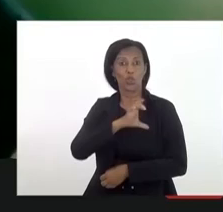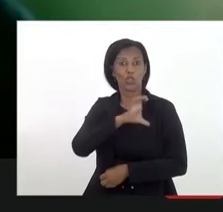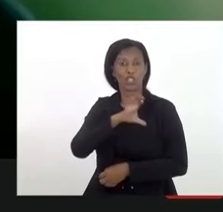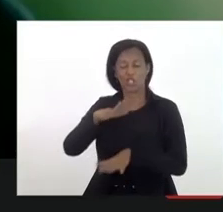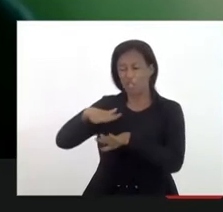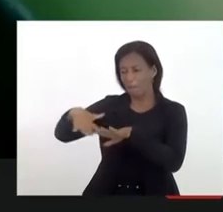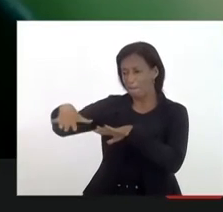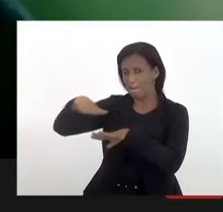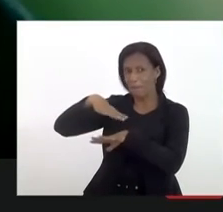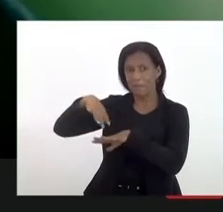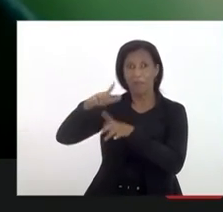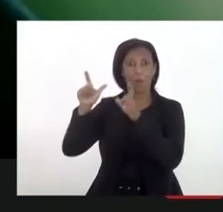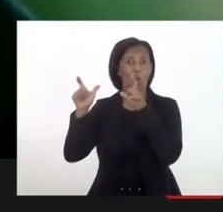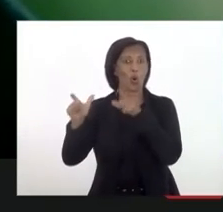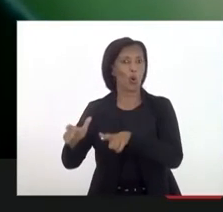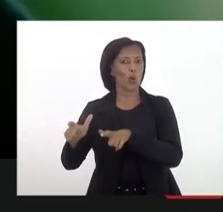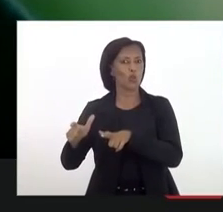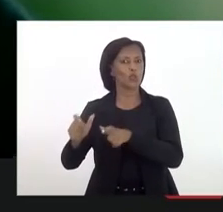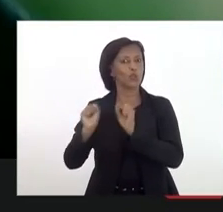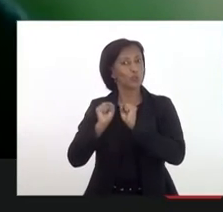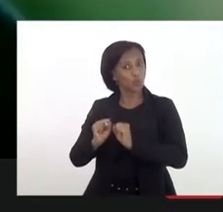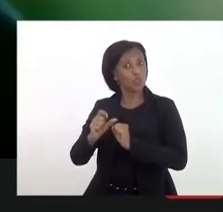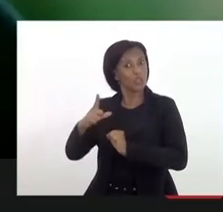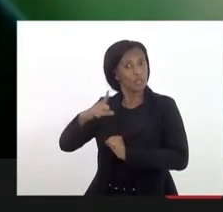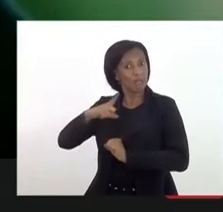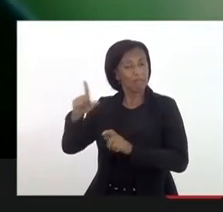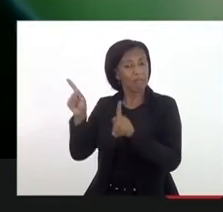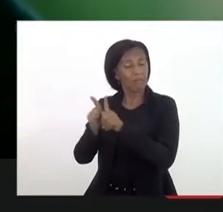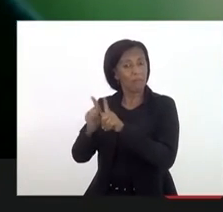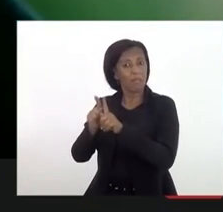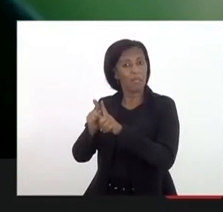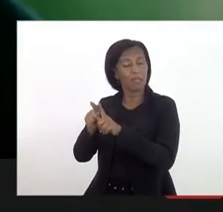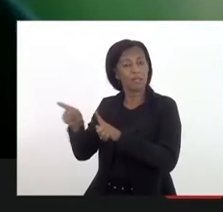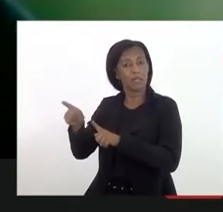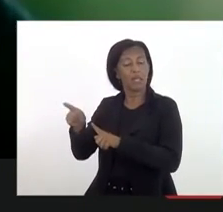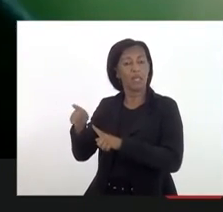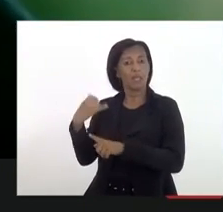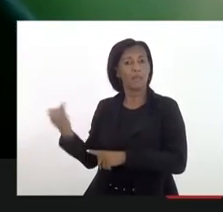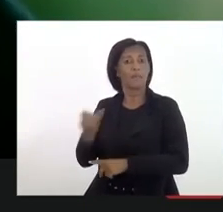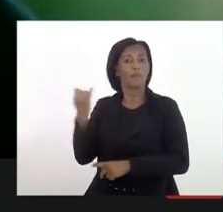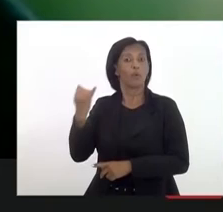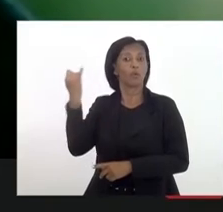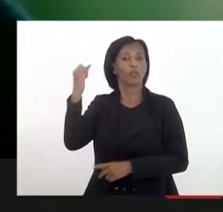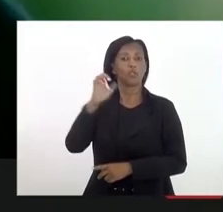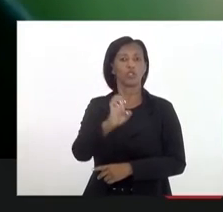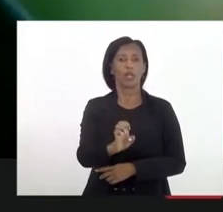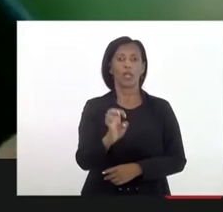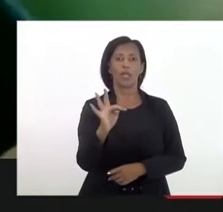Caxias, né? Onde que poderia estar recebendo um derivado importante, que é o etano,